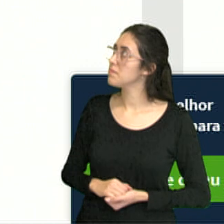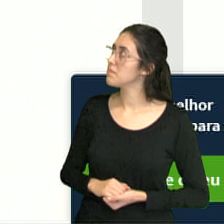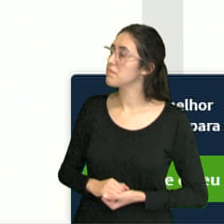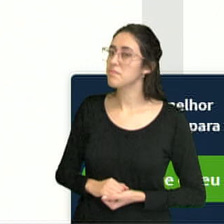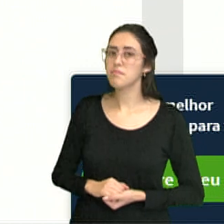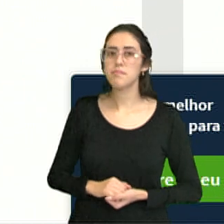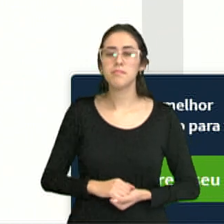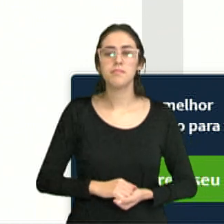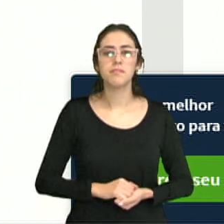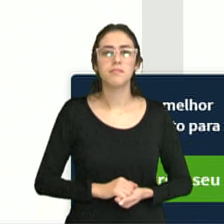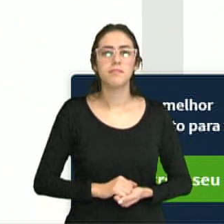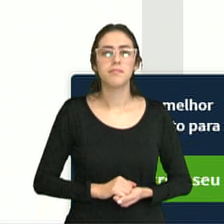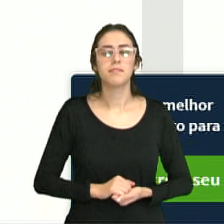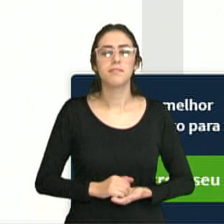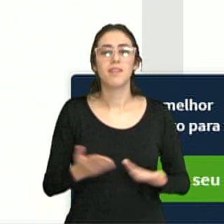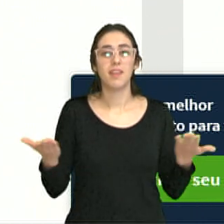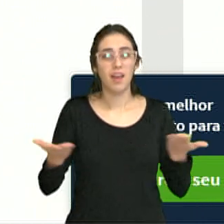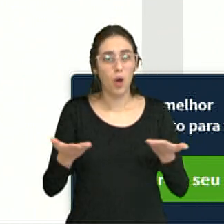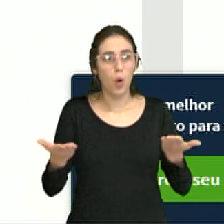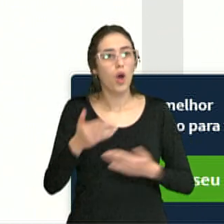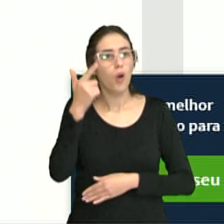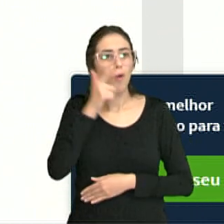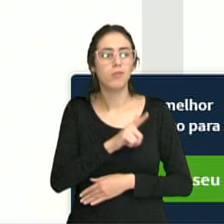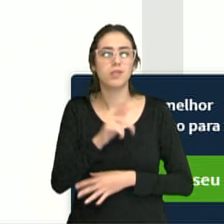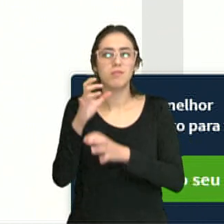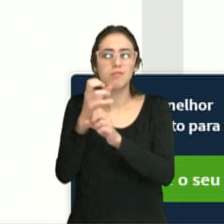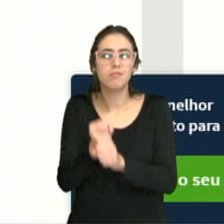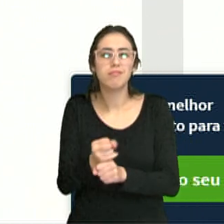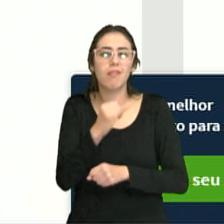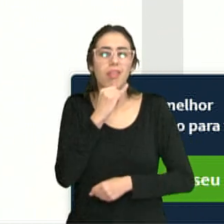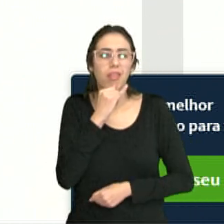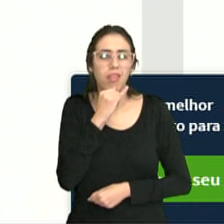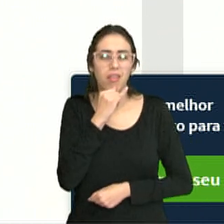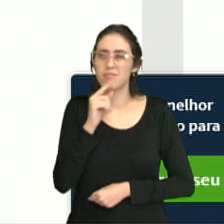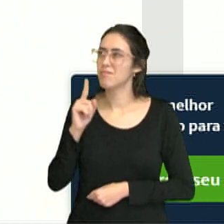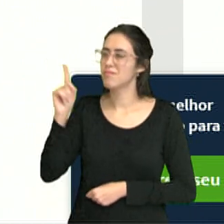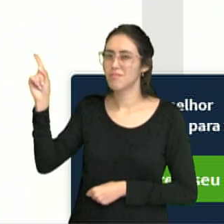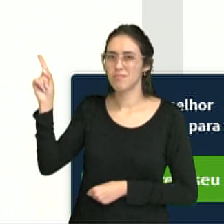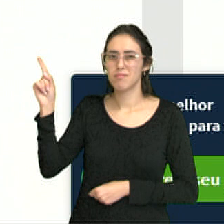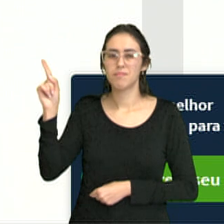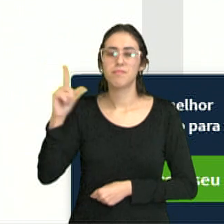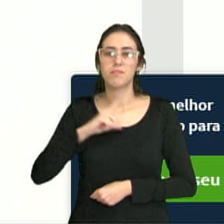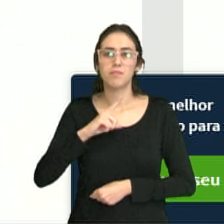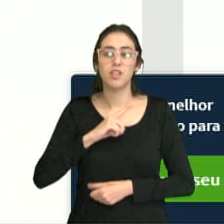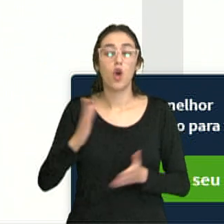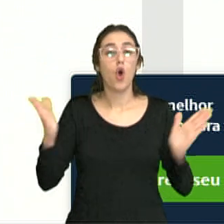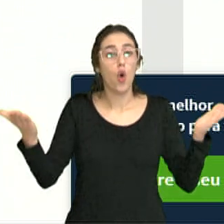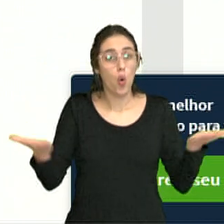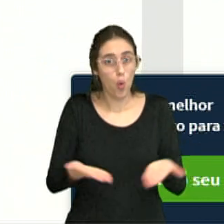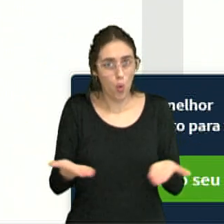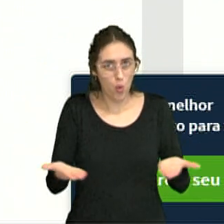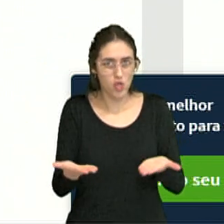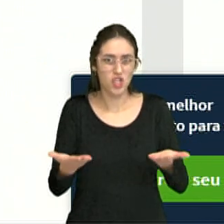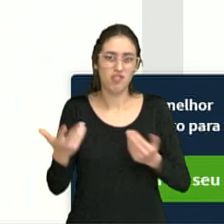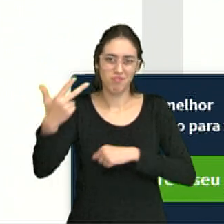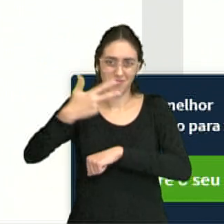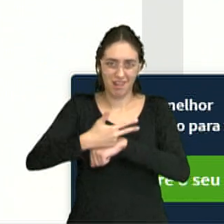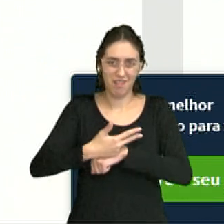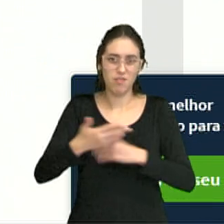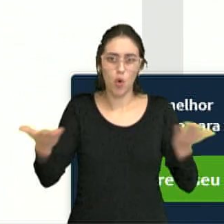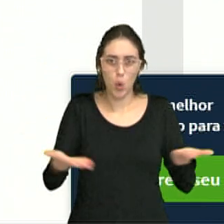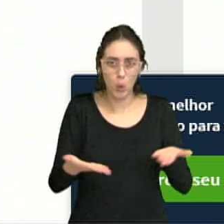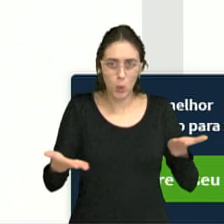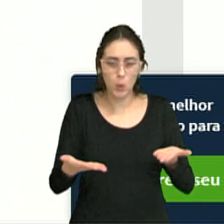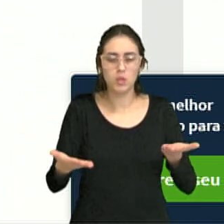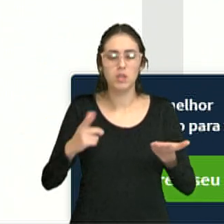E aqui eu já consigo fazer a simulação. Aqui do lado está aparecendo hoje, que a gente está gravando, ele está